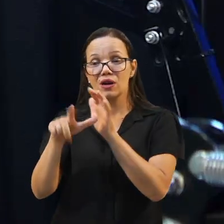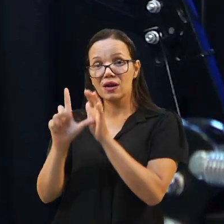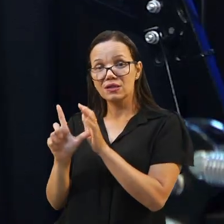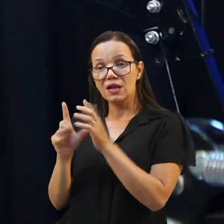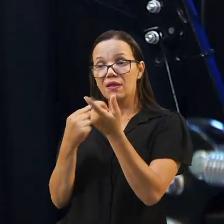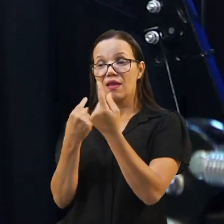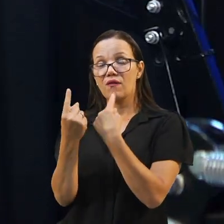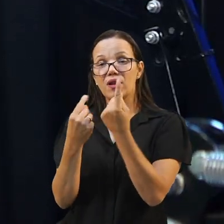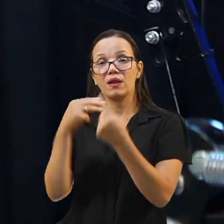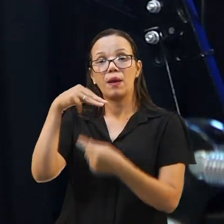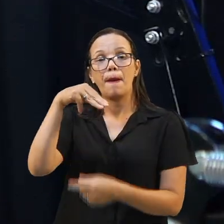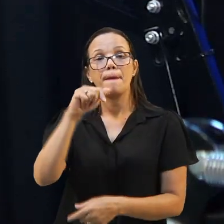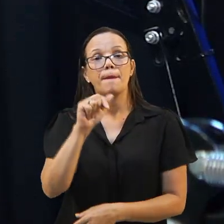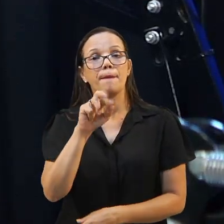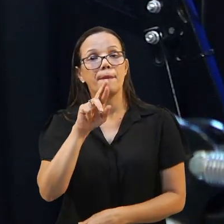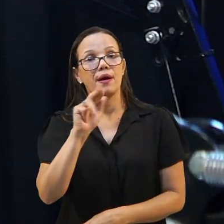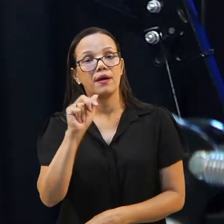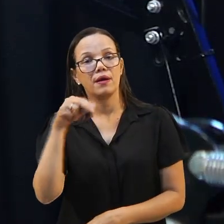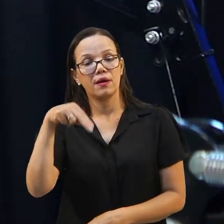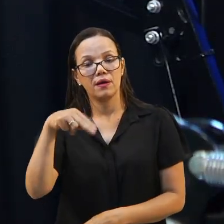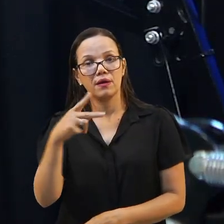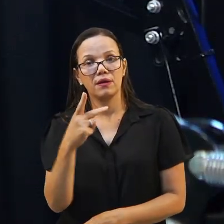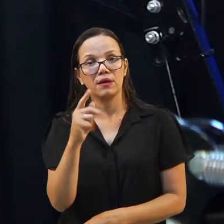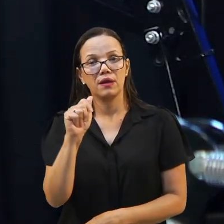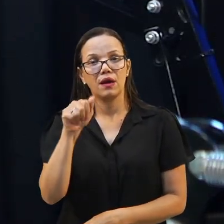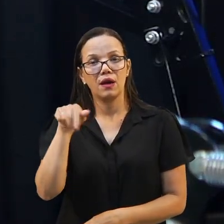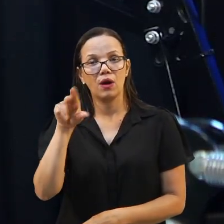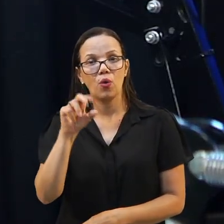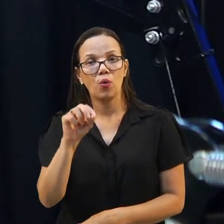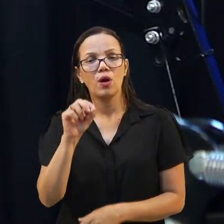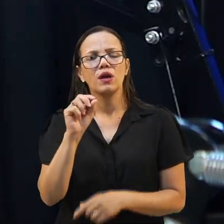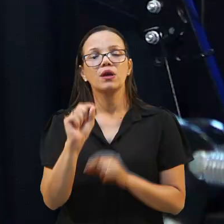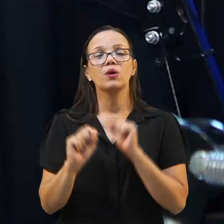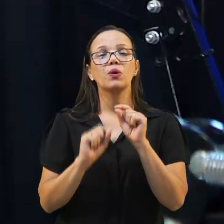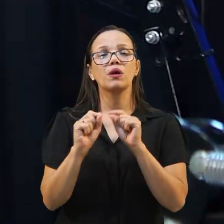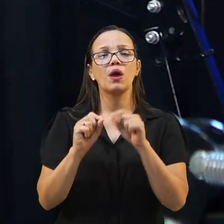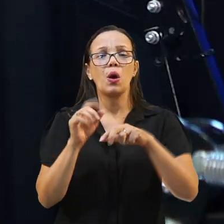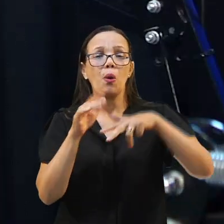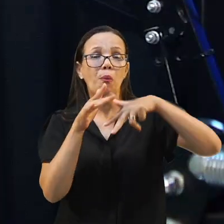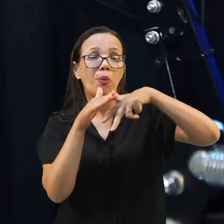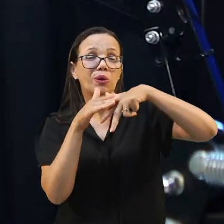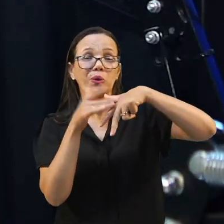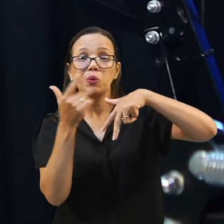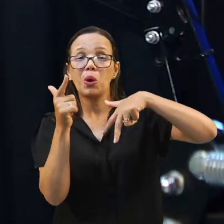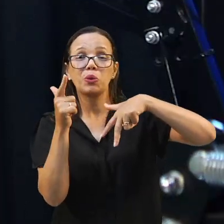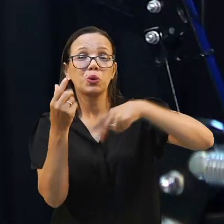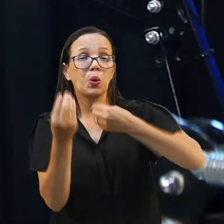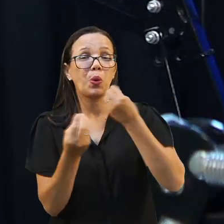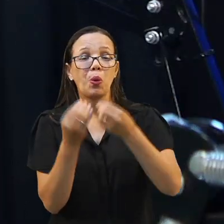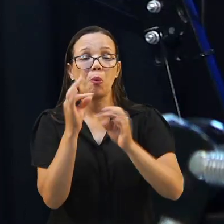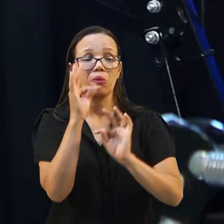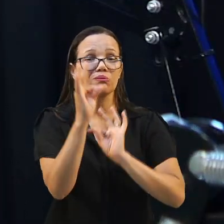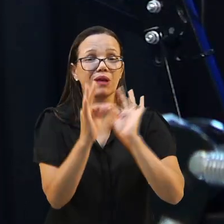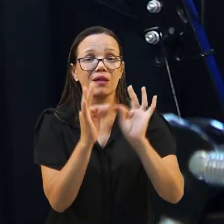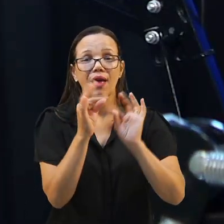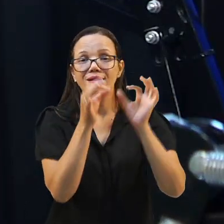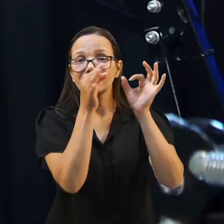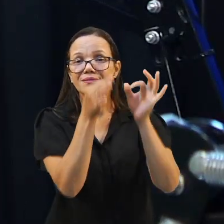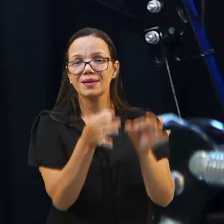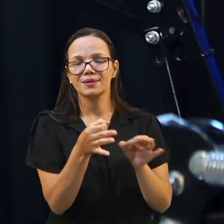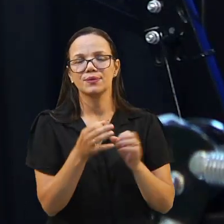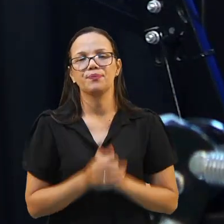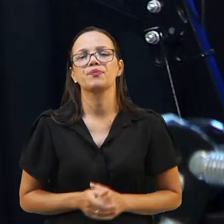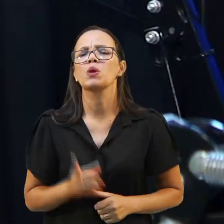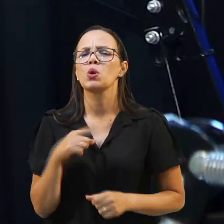Maranhão, em que os pacientes não tinham na menor condição de tratamento.